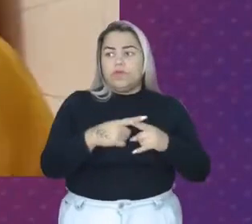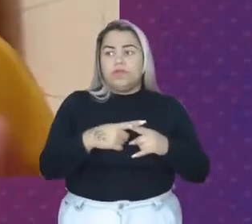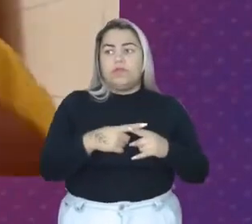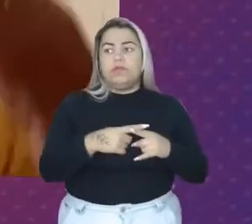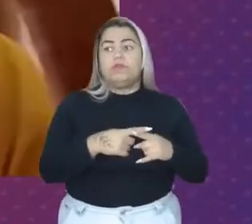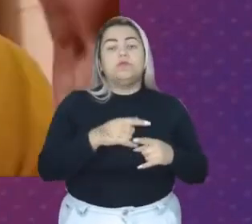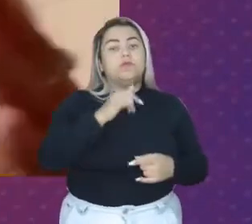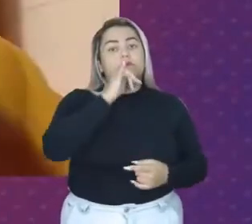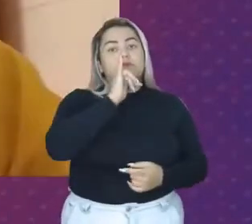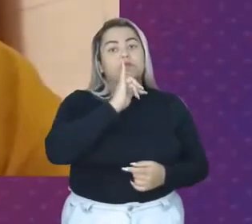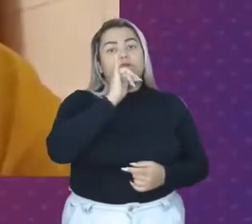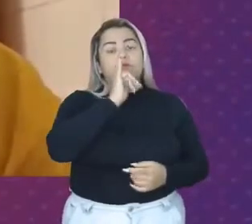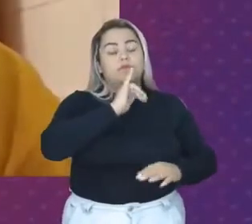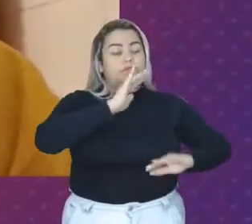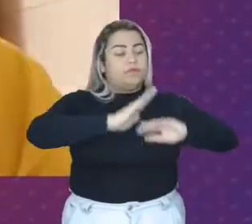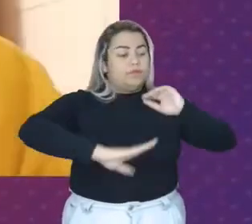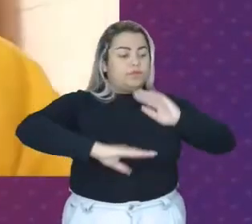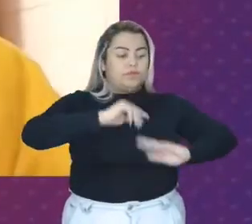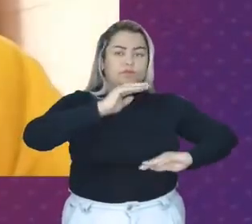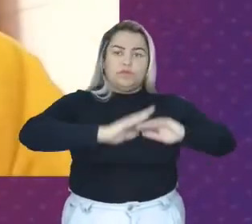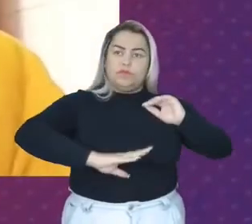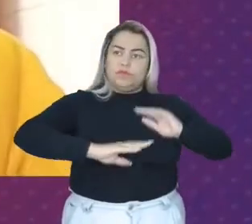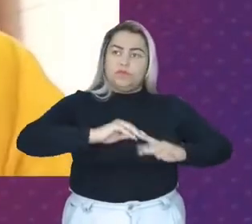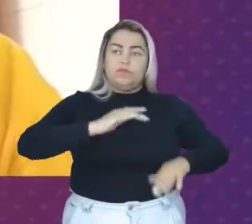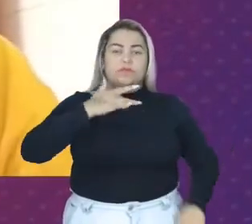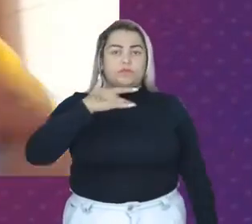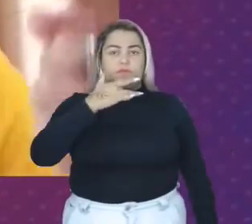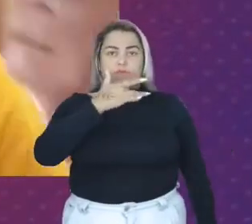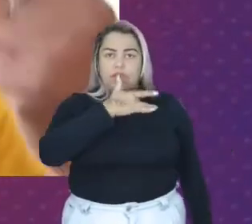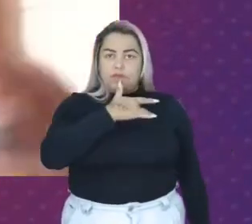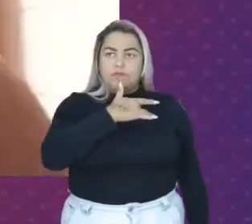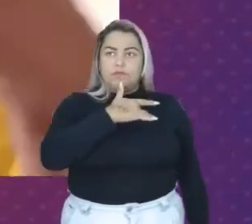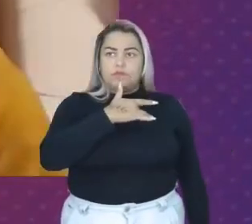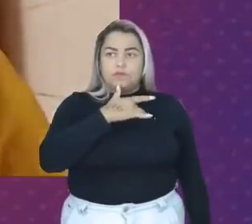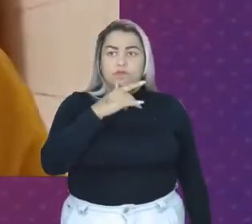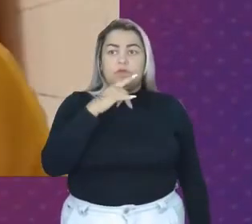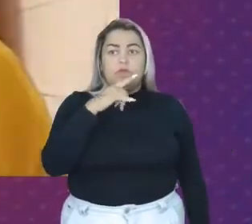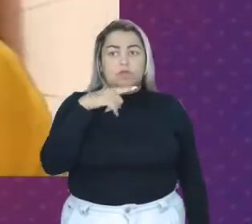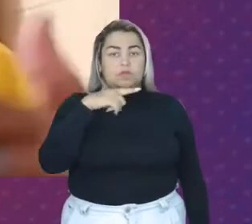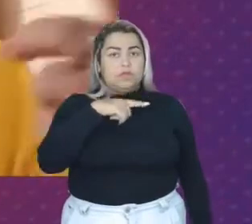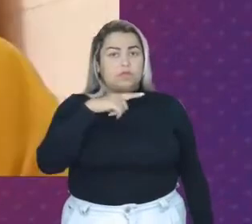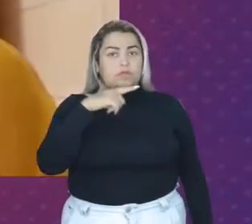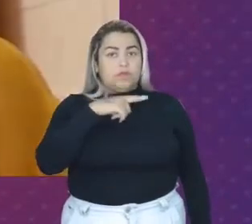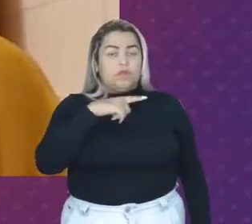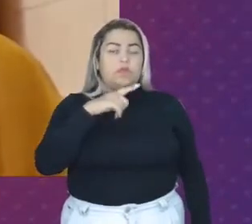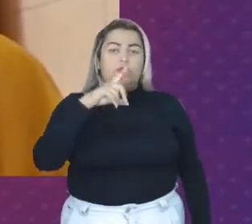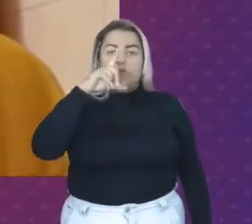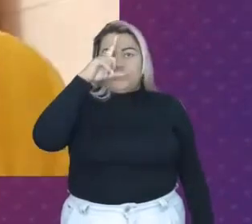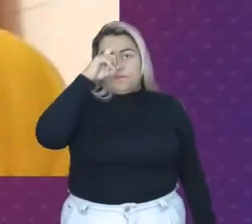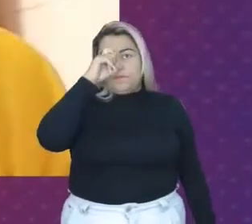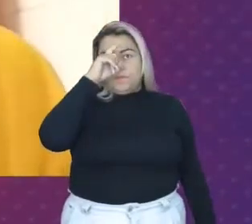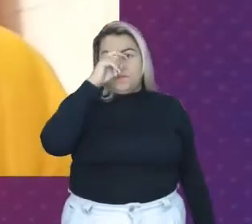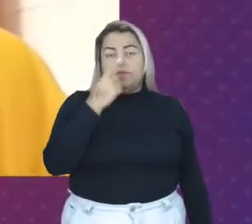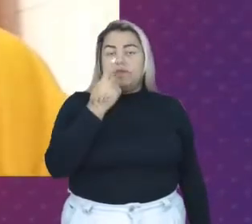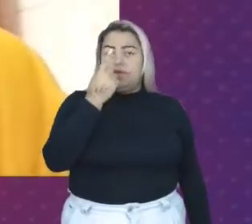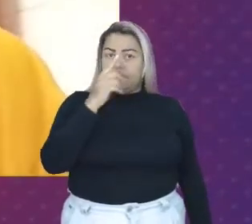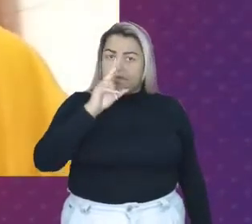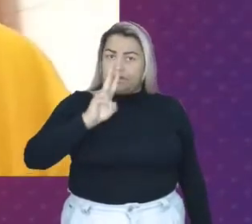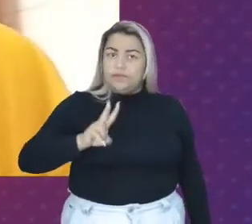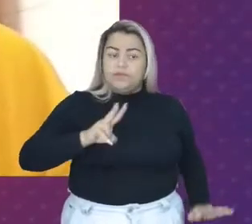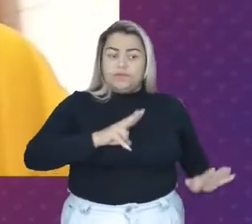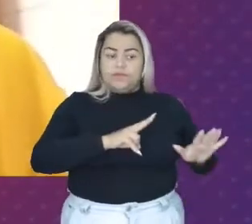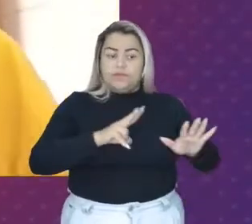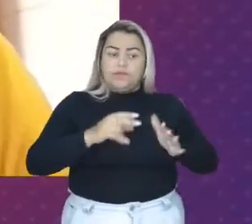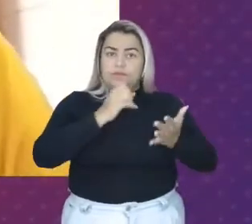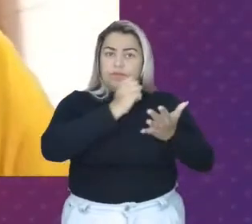como exemplo sempre um profissional da área de saúde. Se ele der um plantão numa clínica ou num hospital 1 vez por semana, aquele